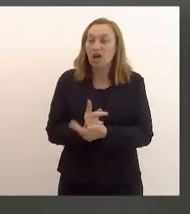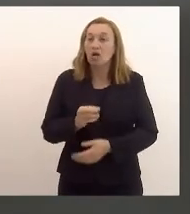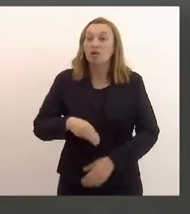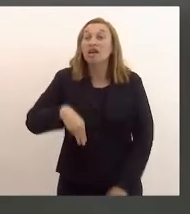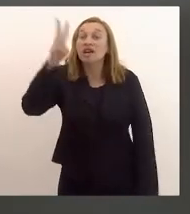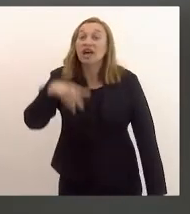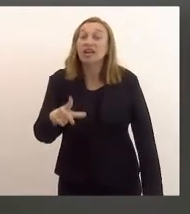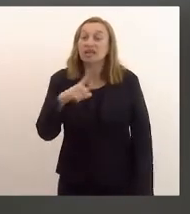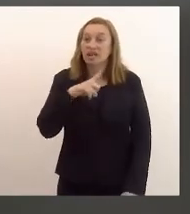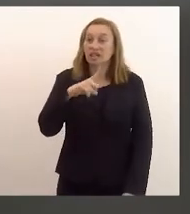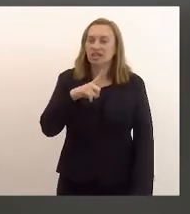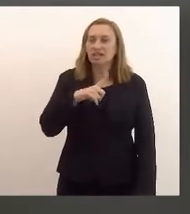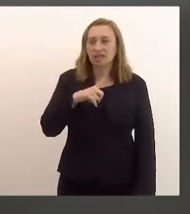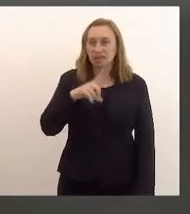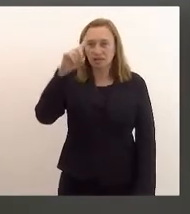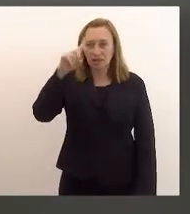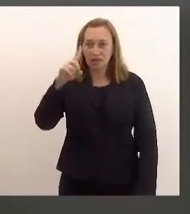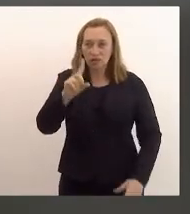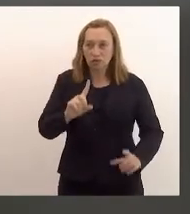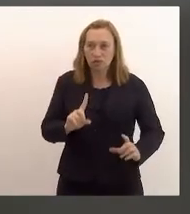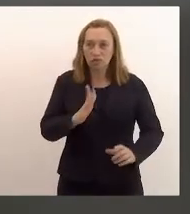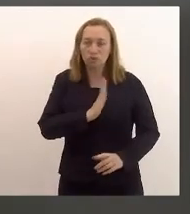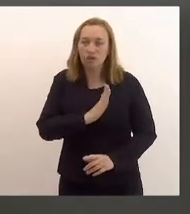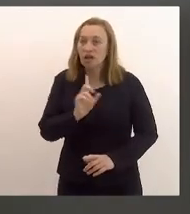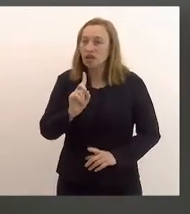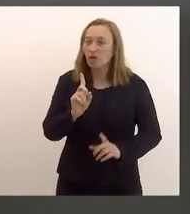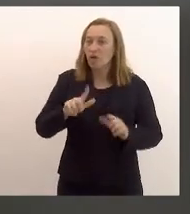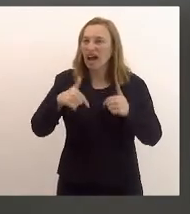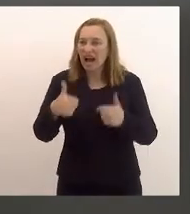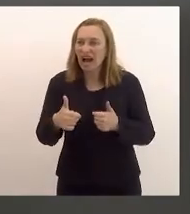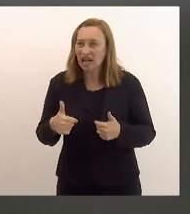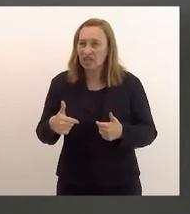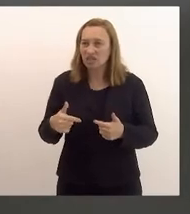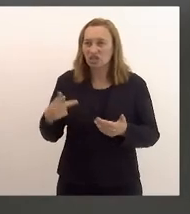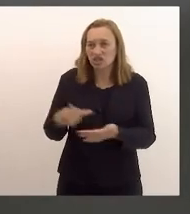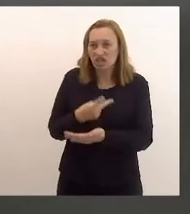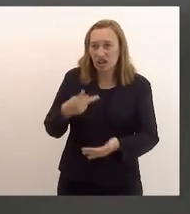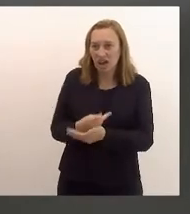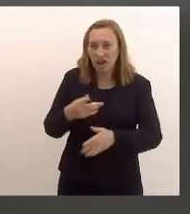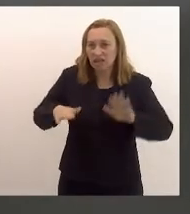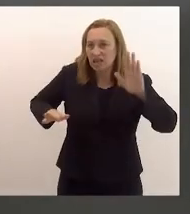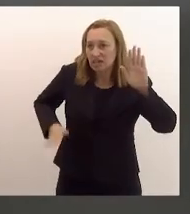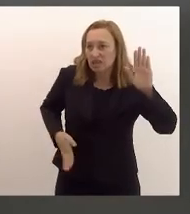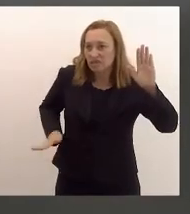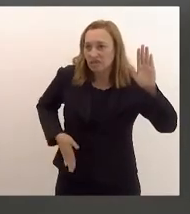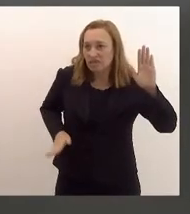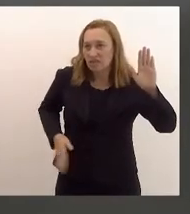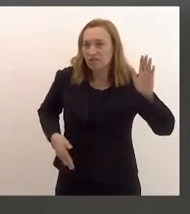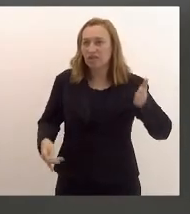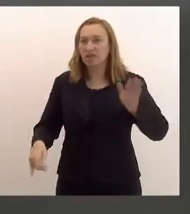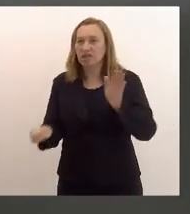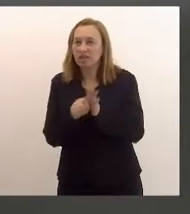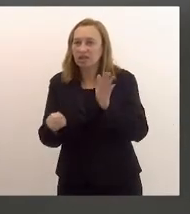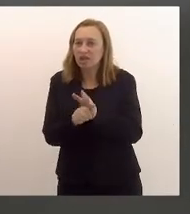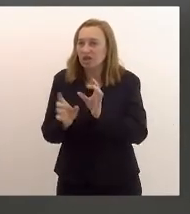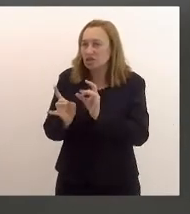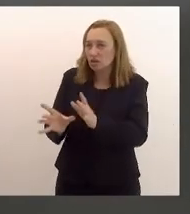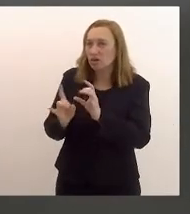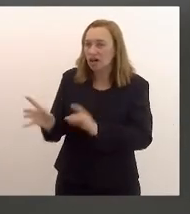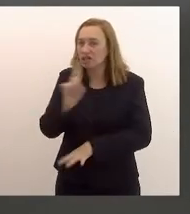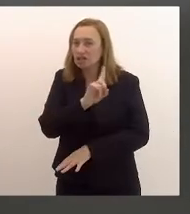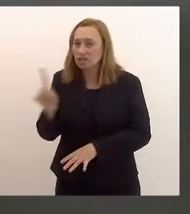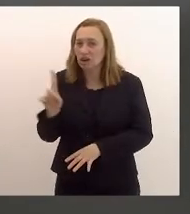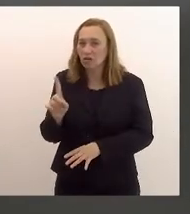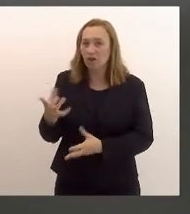tem Deus no coração não pratica as atitudes principalmente a de traficar drogas e destruir tantas vidas então não